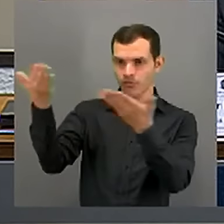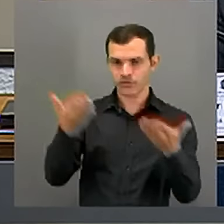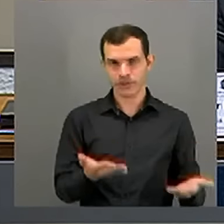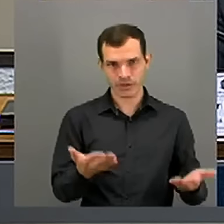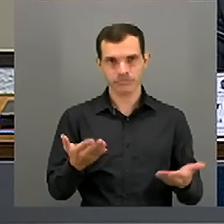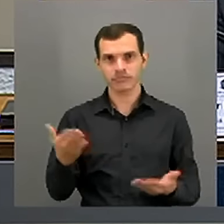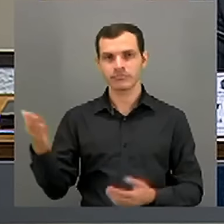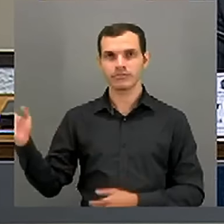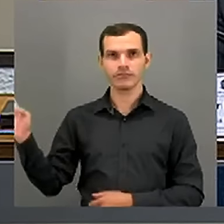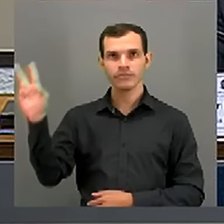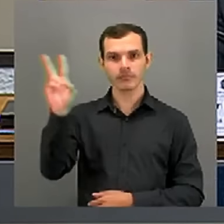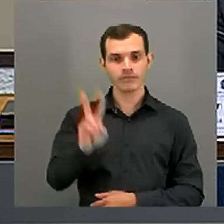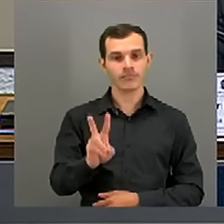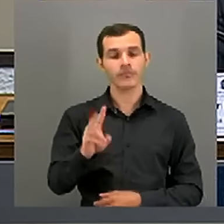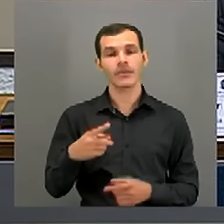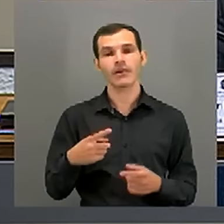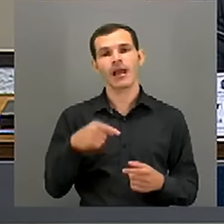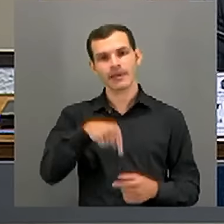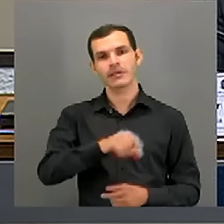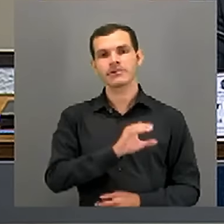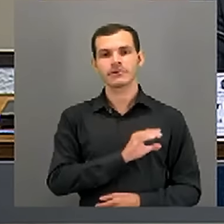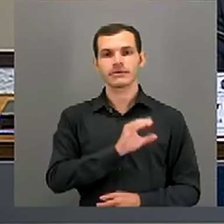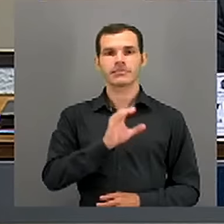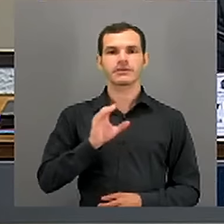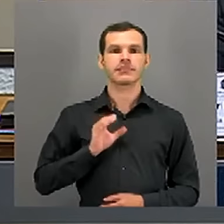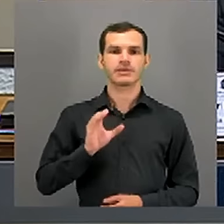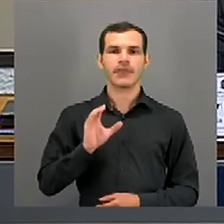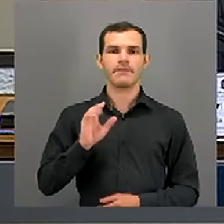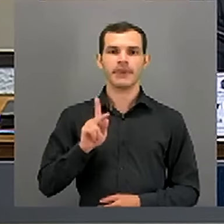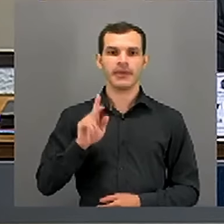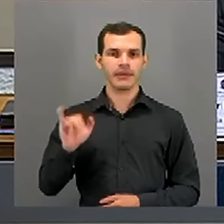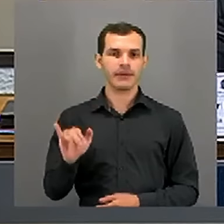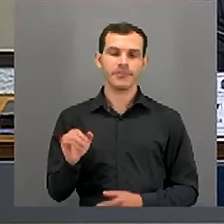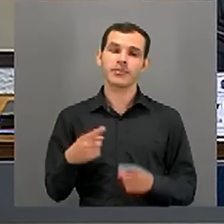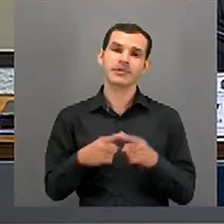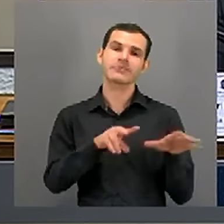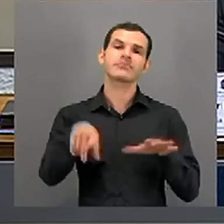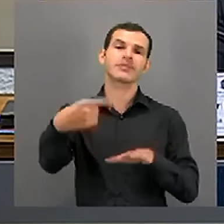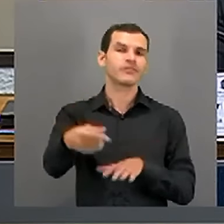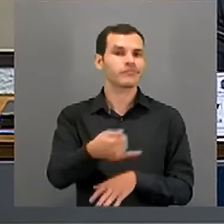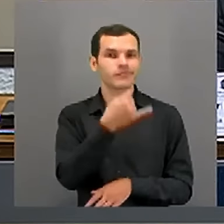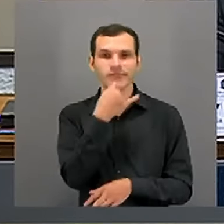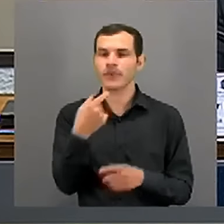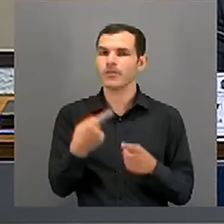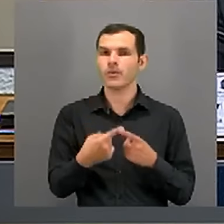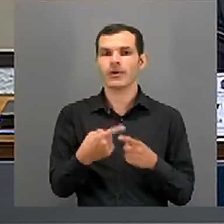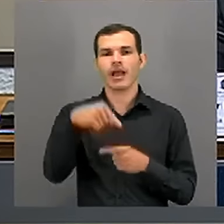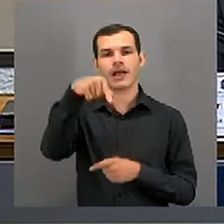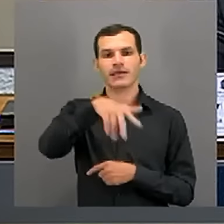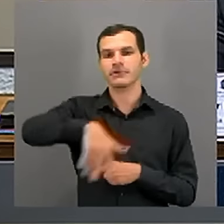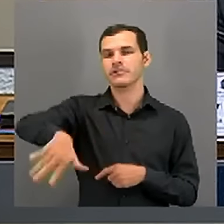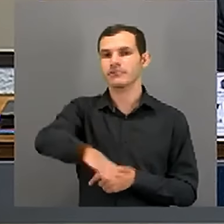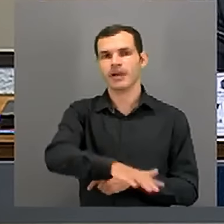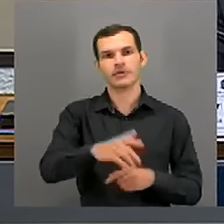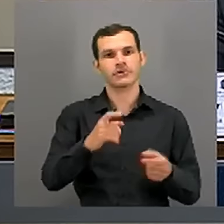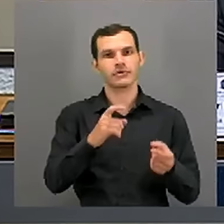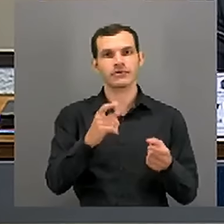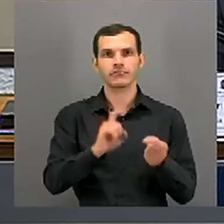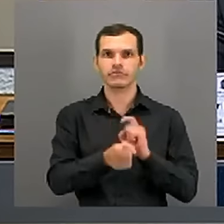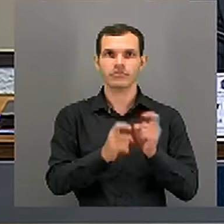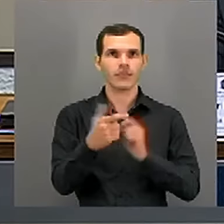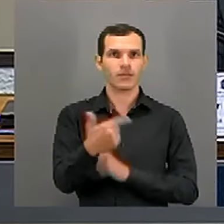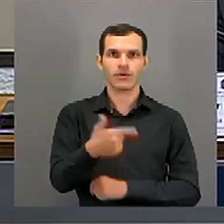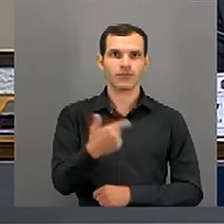CPI, que infelizmente na semana que vem não terá como trabalhar, porque nem sessão haverá nessa casa.